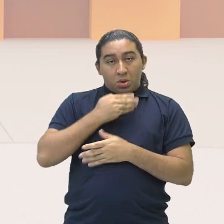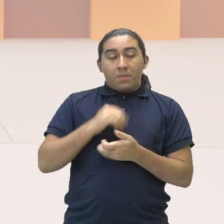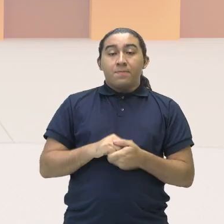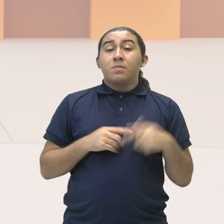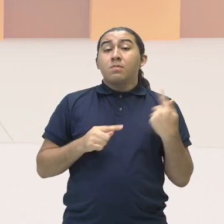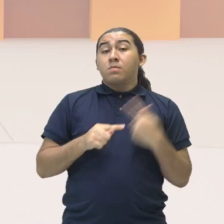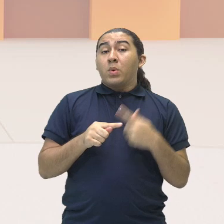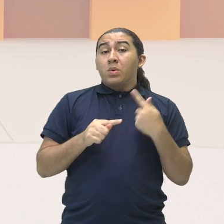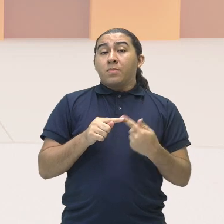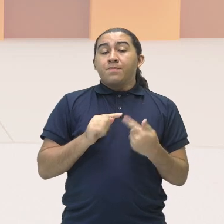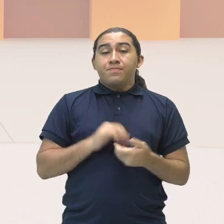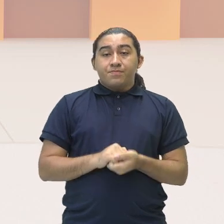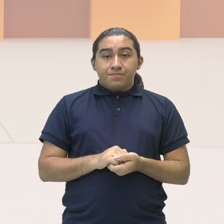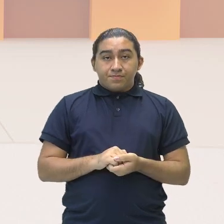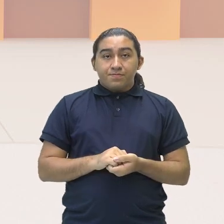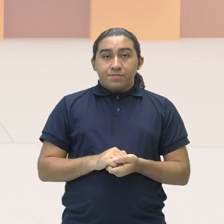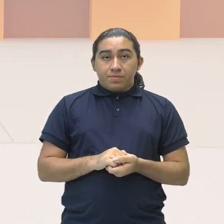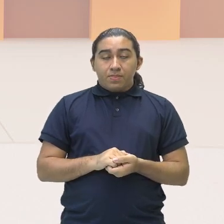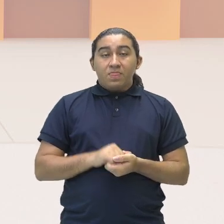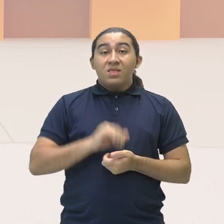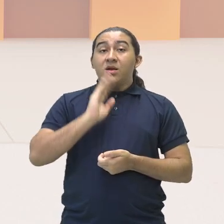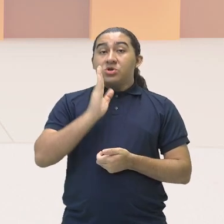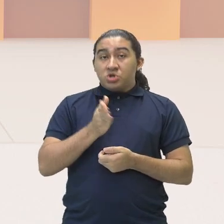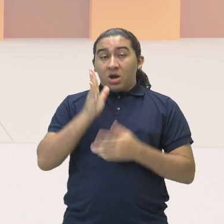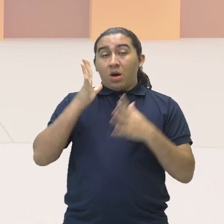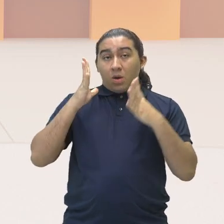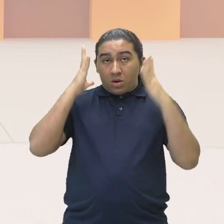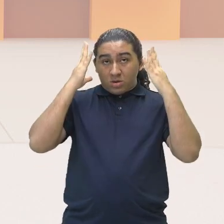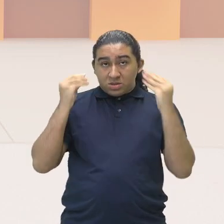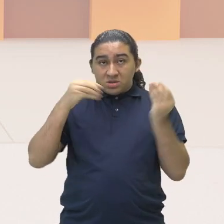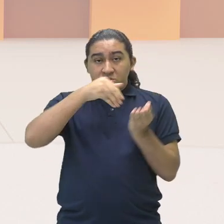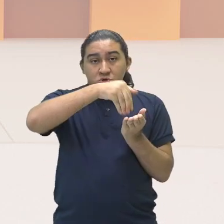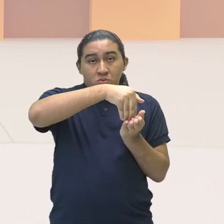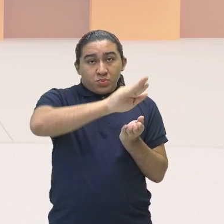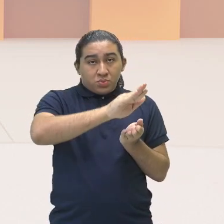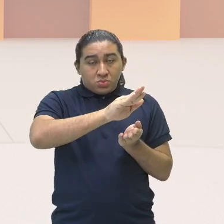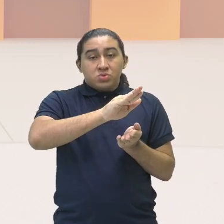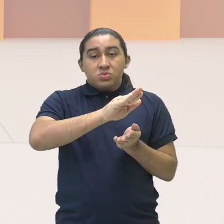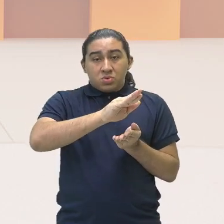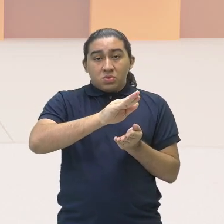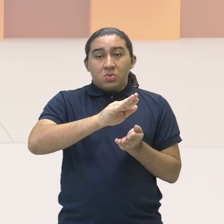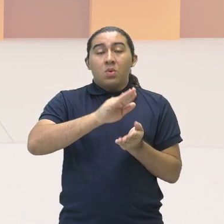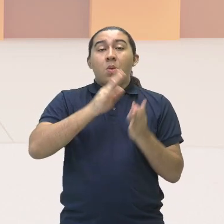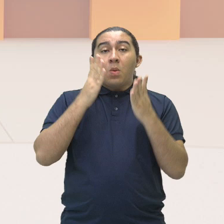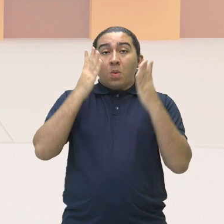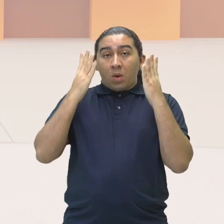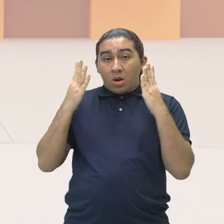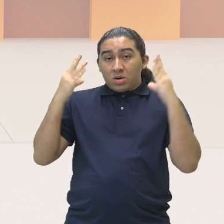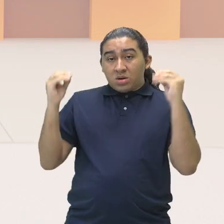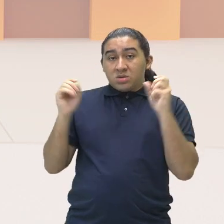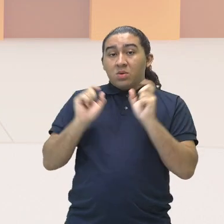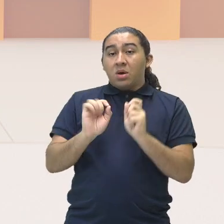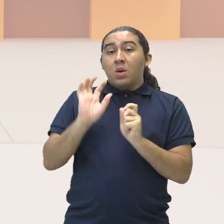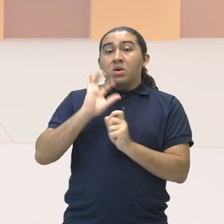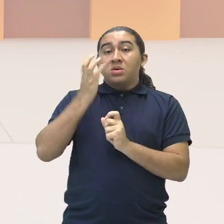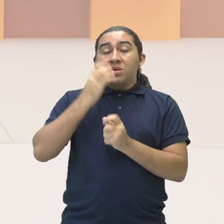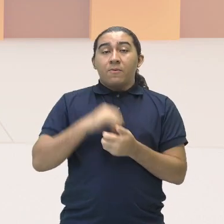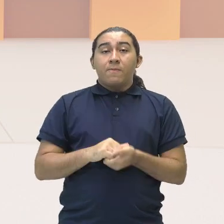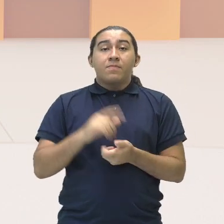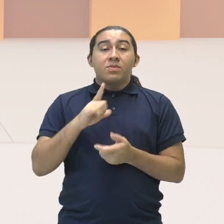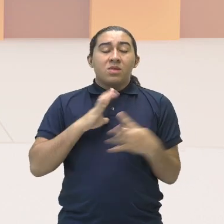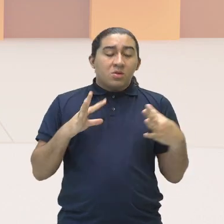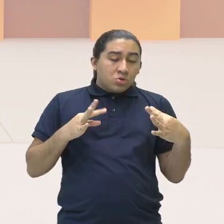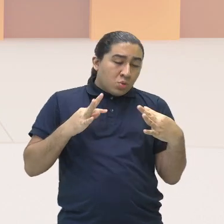porque após serem expulsos do Brasil em 1654, os holandeses, eles levaram